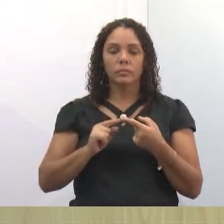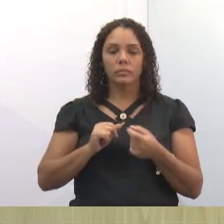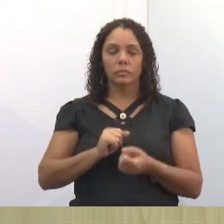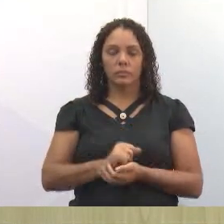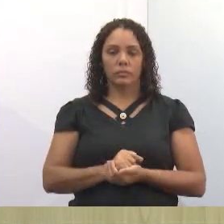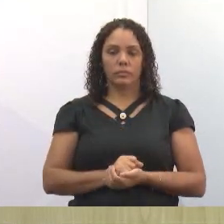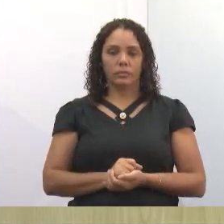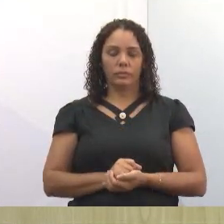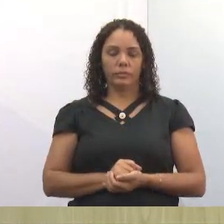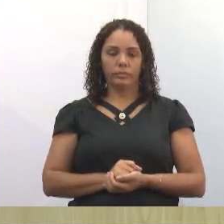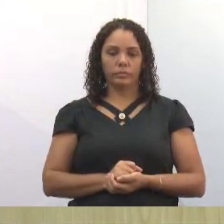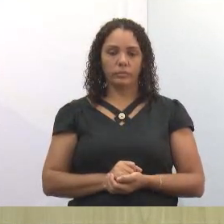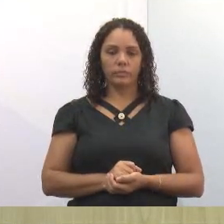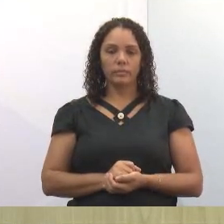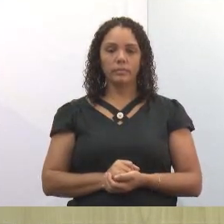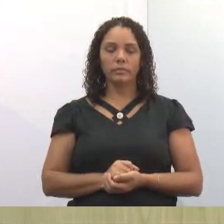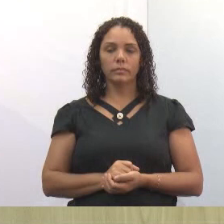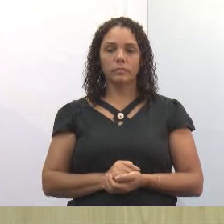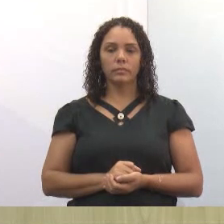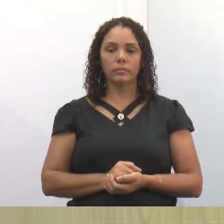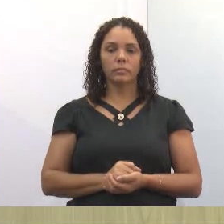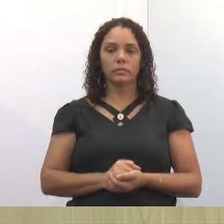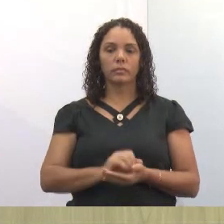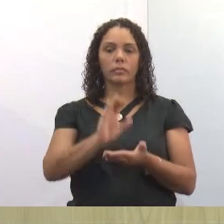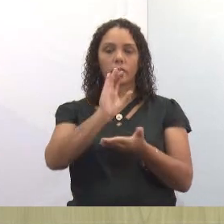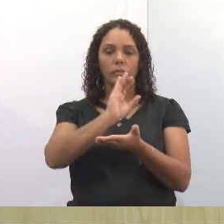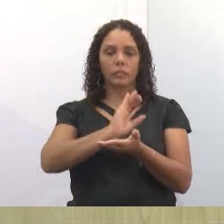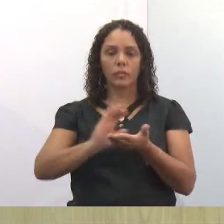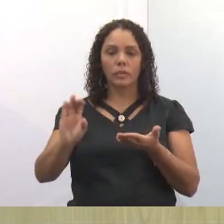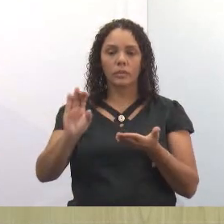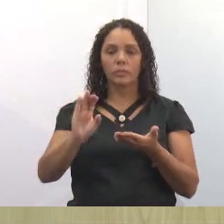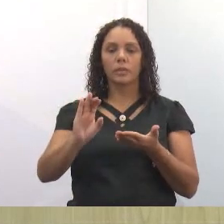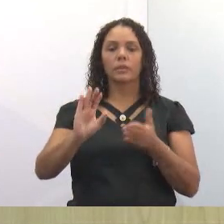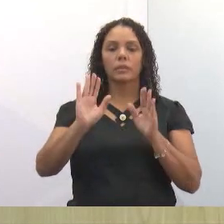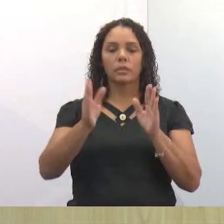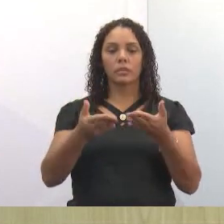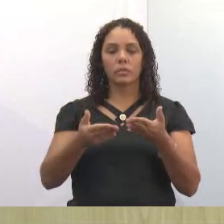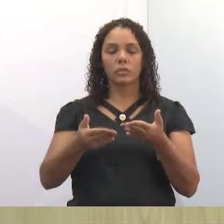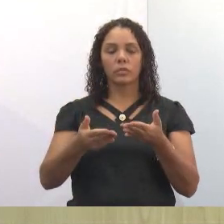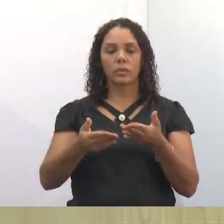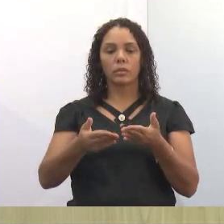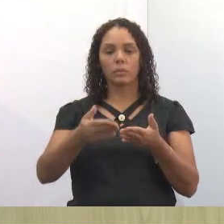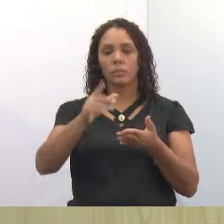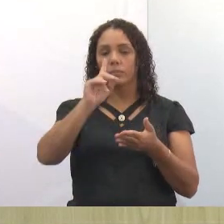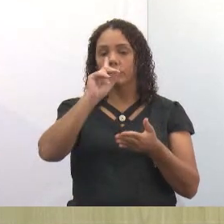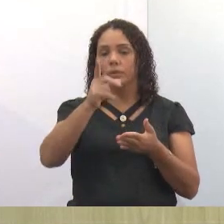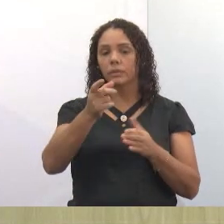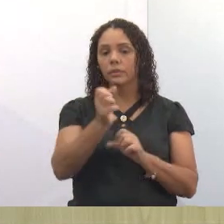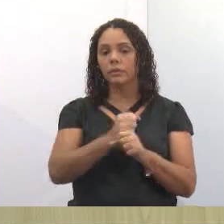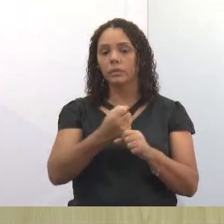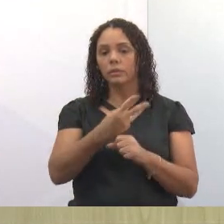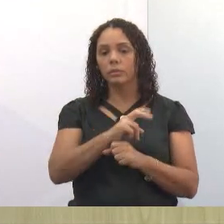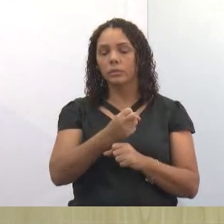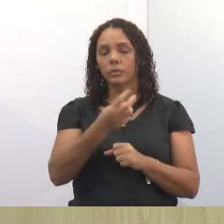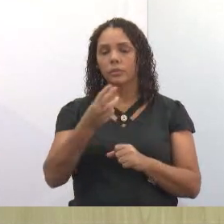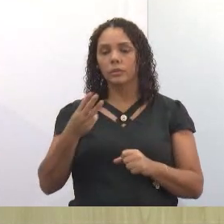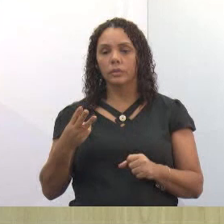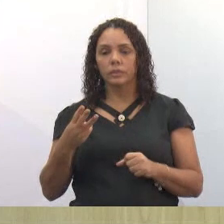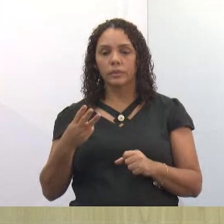1. Dentre as emendas positivas dessa vereadora, apresentadas em